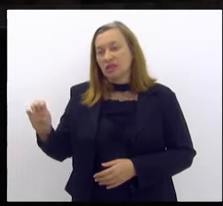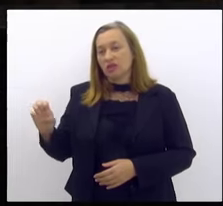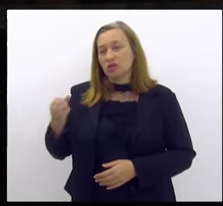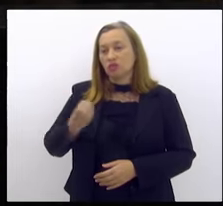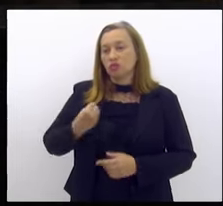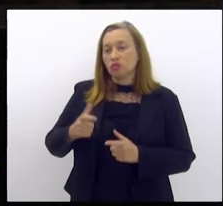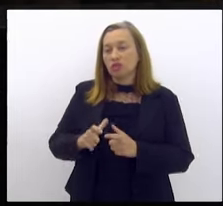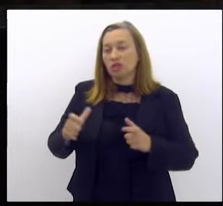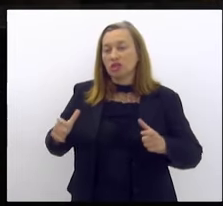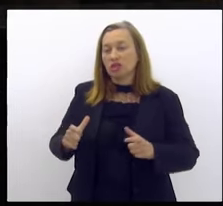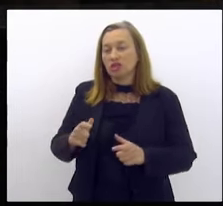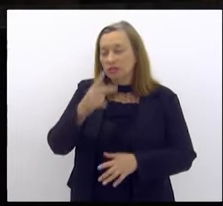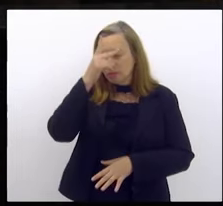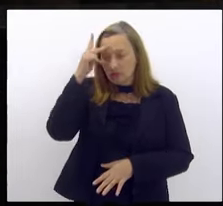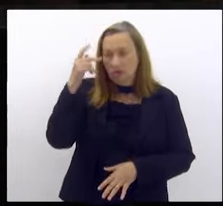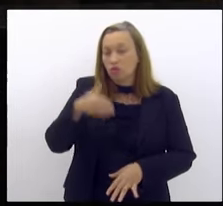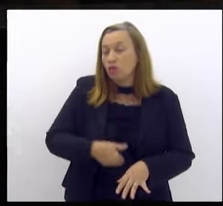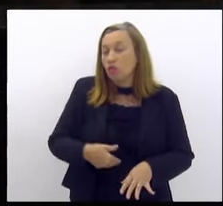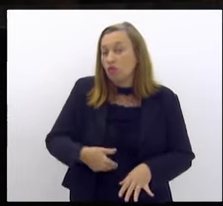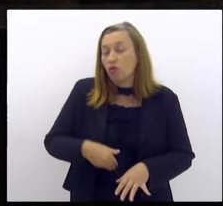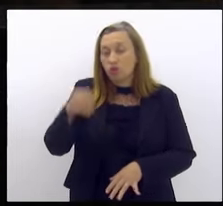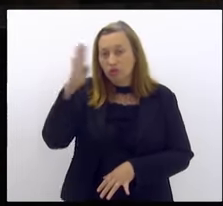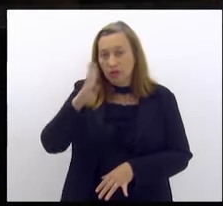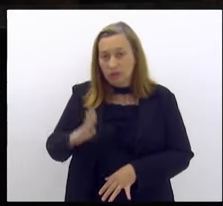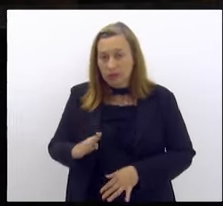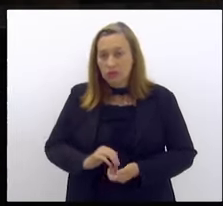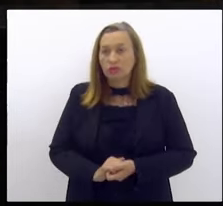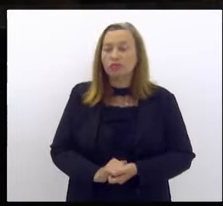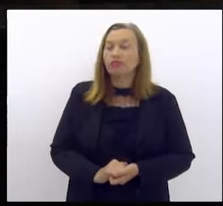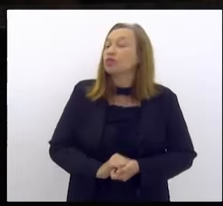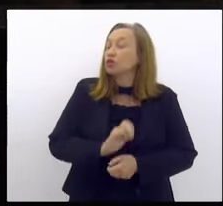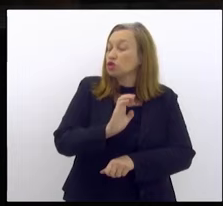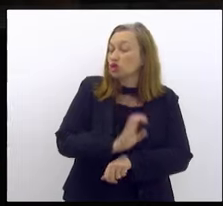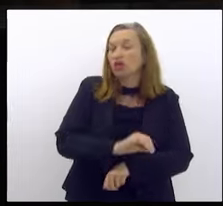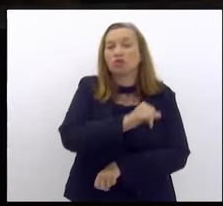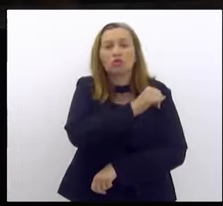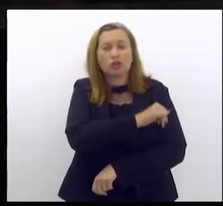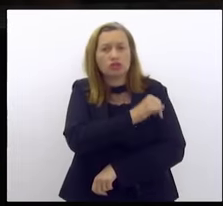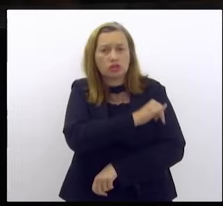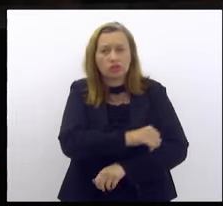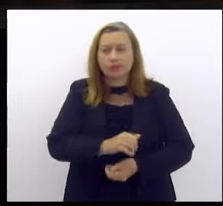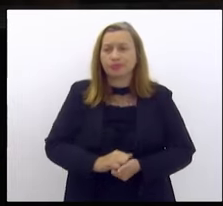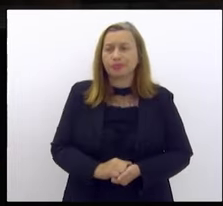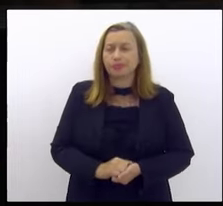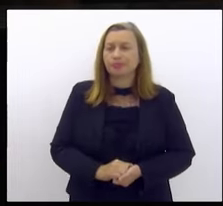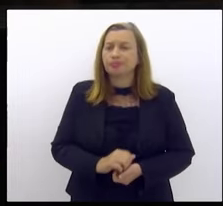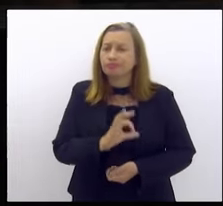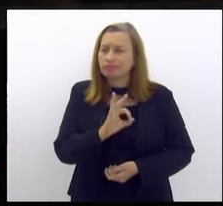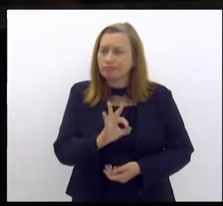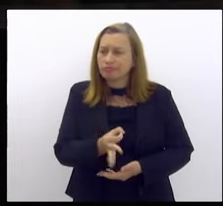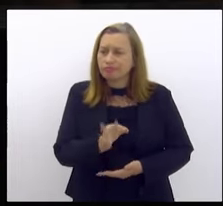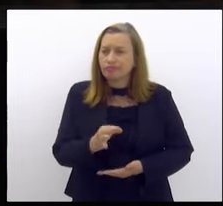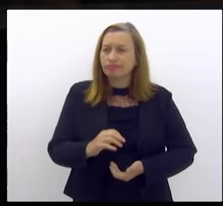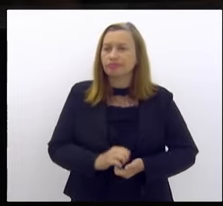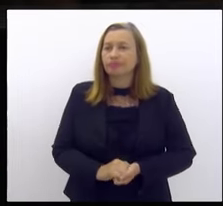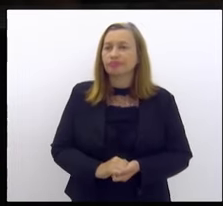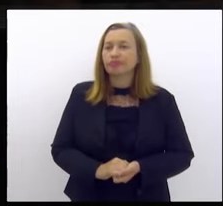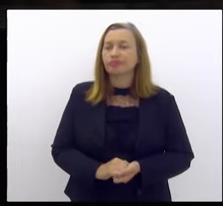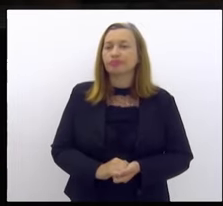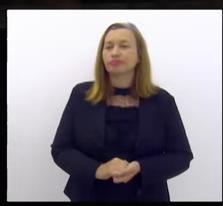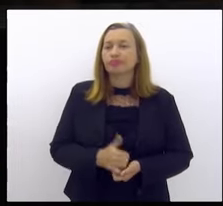de famintos no Brasil. E não à toa, o Estado do Rio de Janeiro é exatamente onde